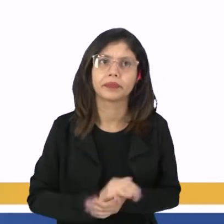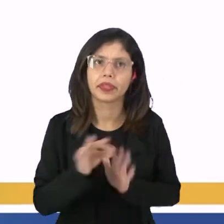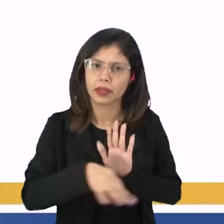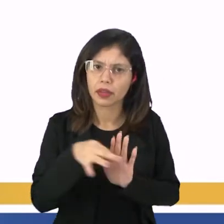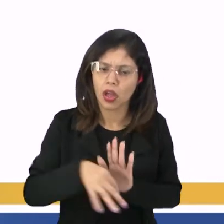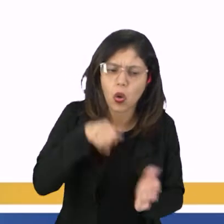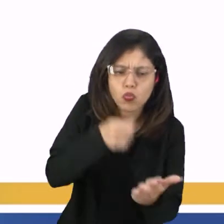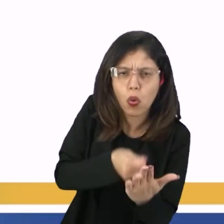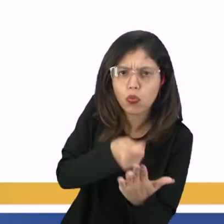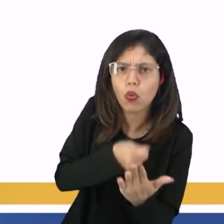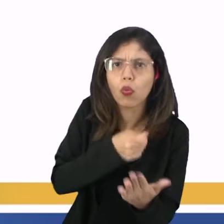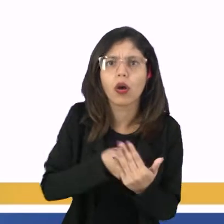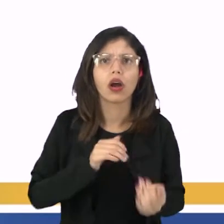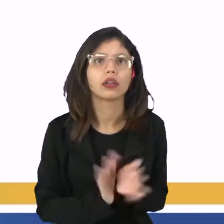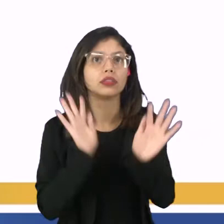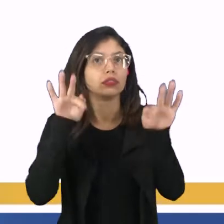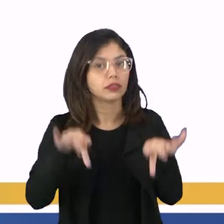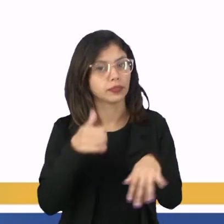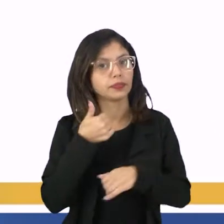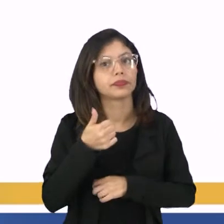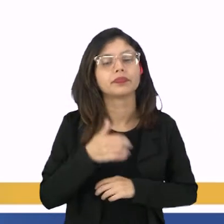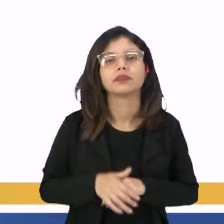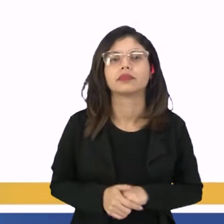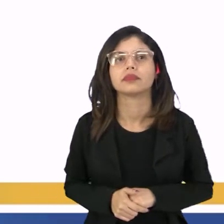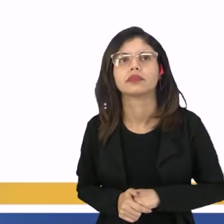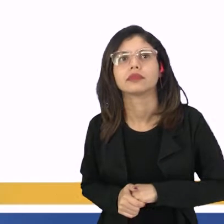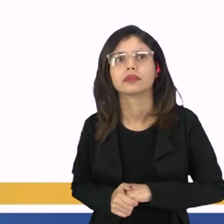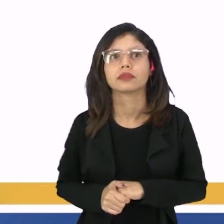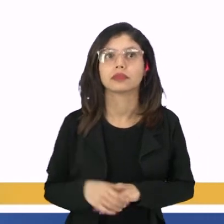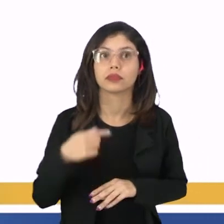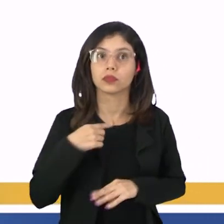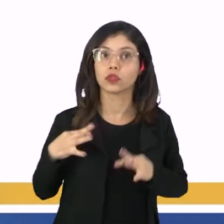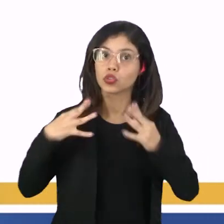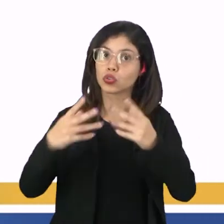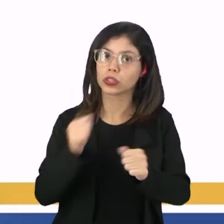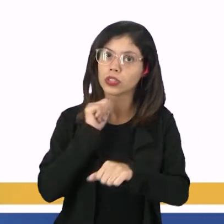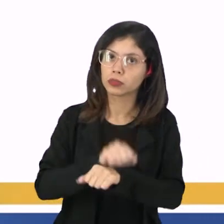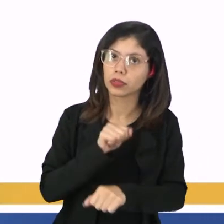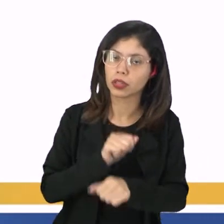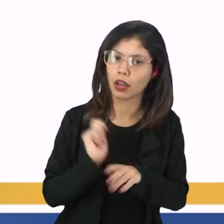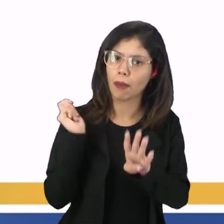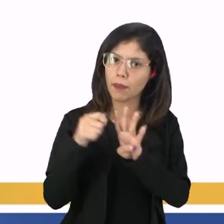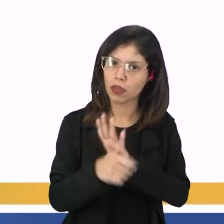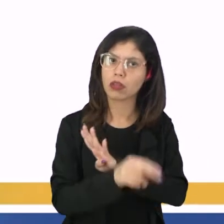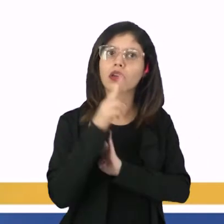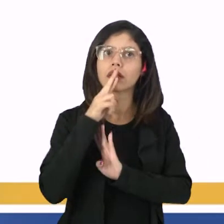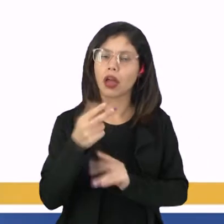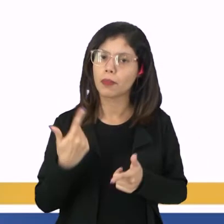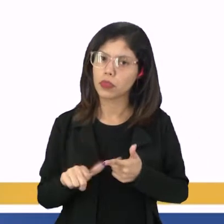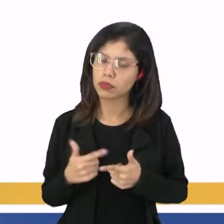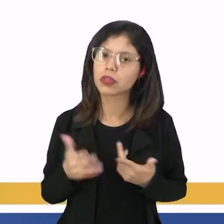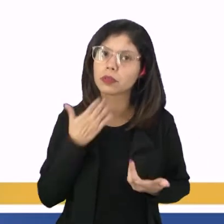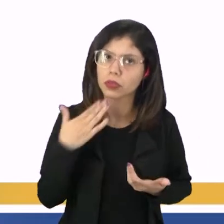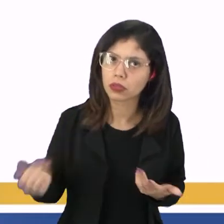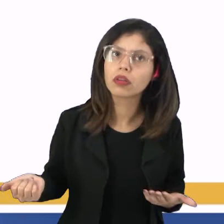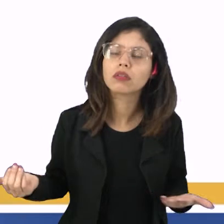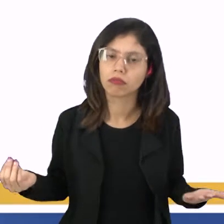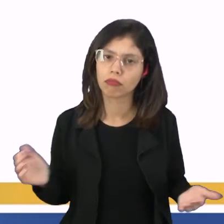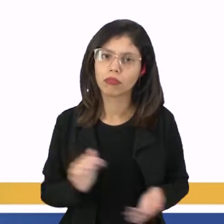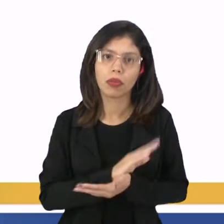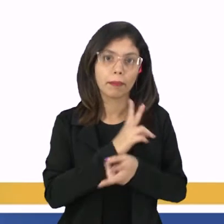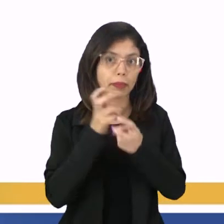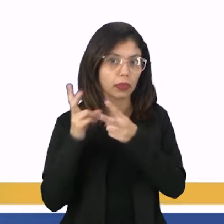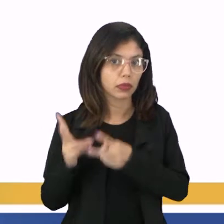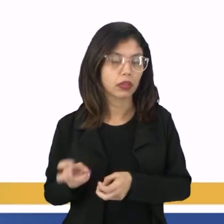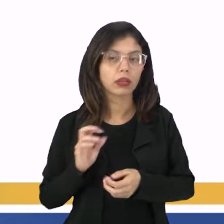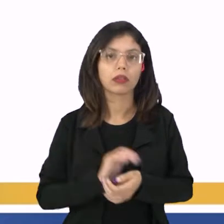mais persuasiva, que está lá no final, viu? Eu e toda a comunidade esperamos há meses a resolução deste problema. Então percebo que